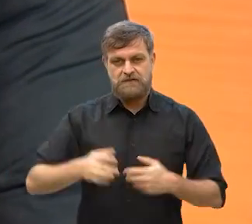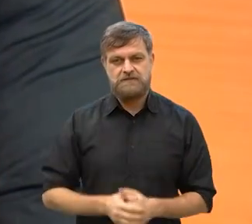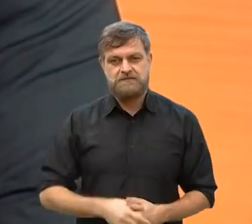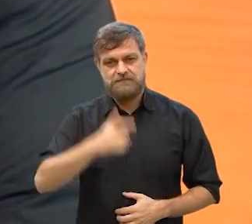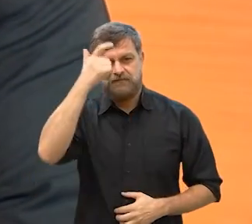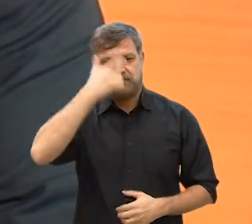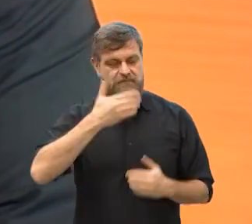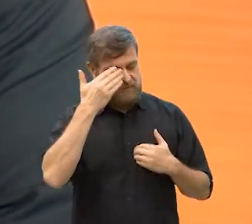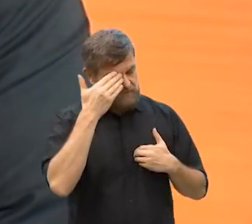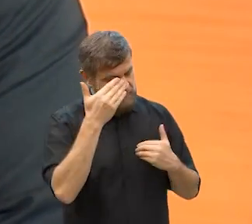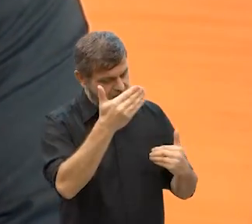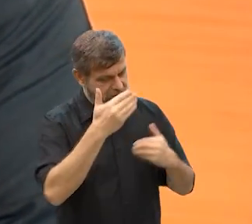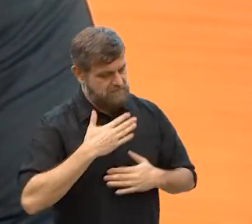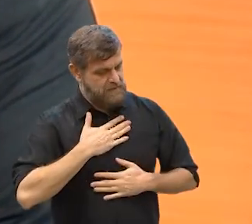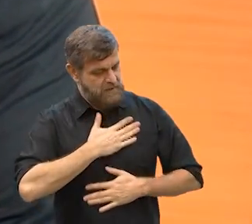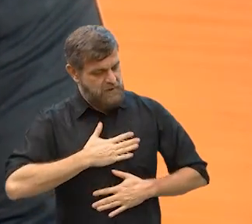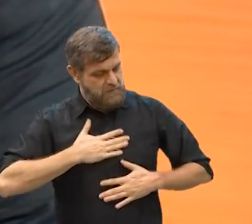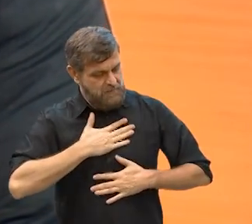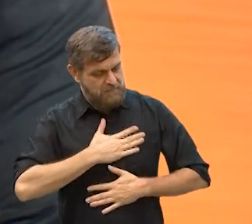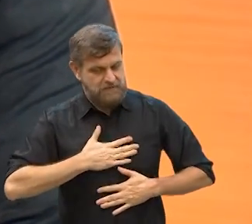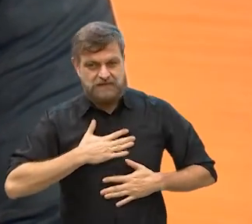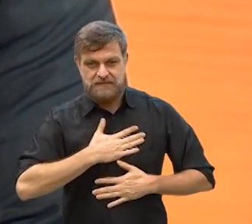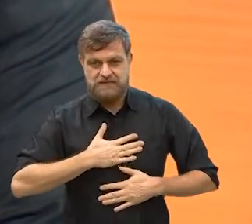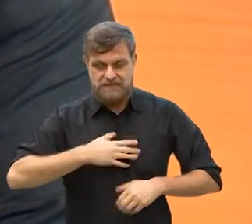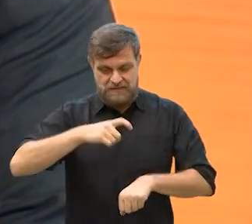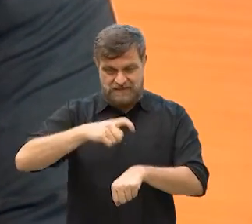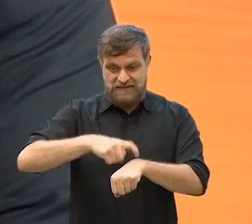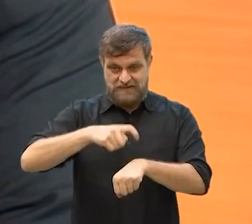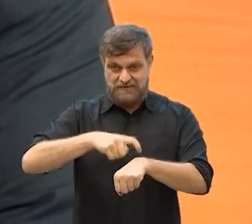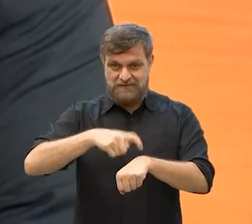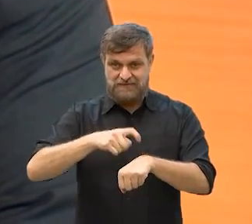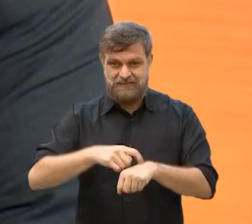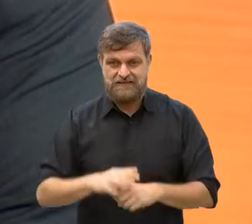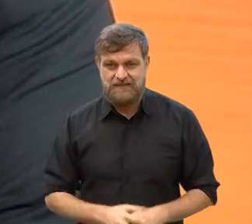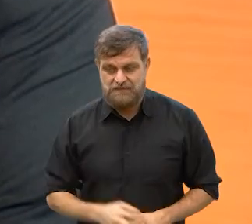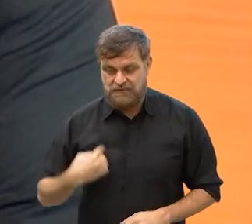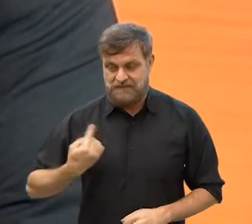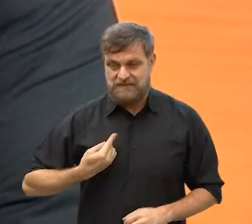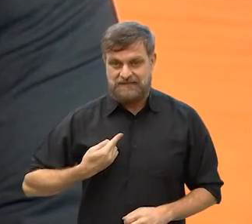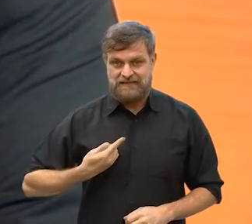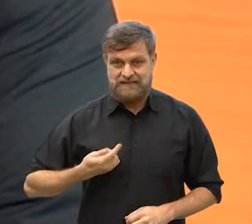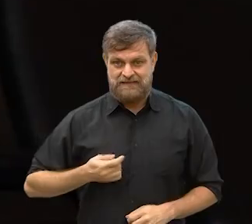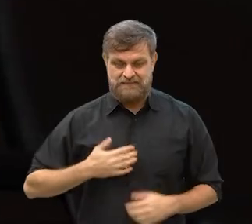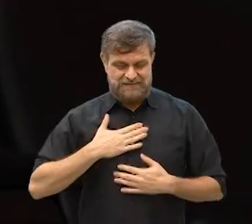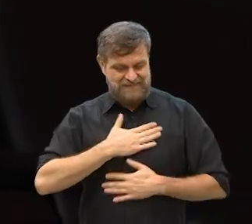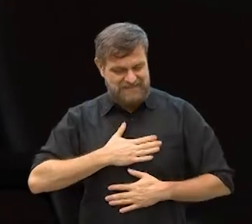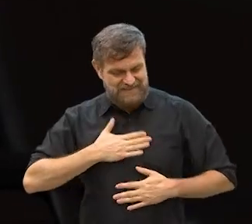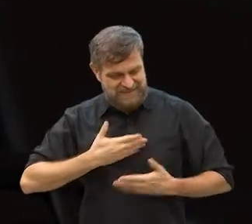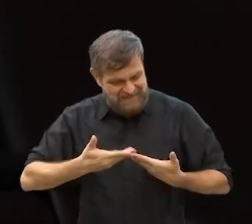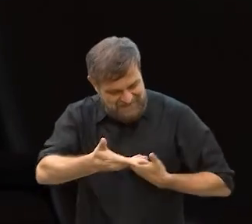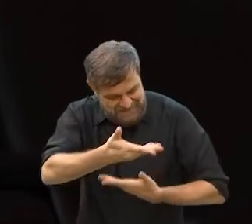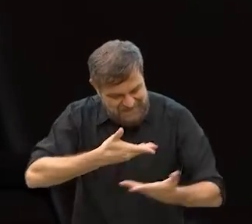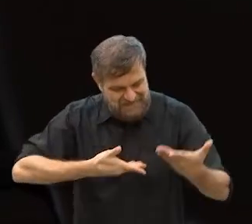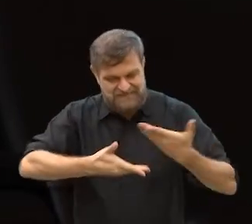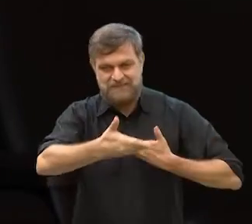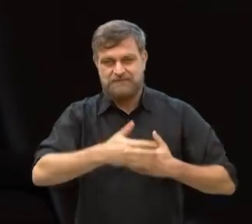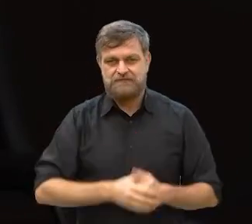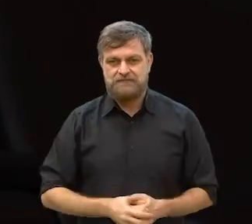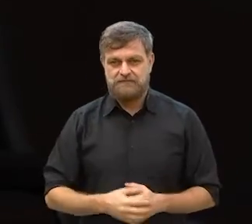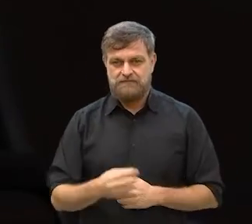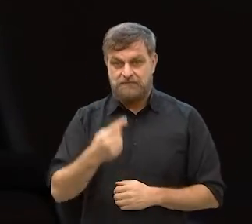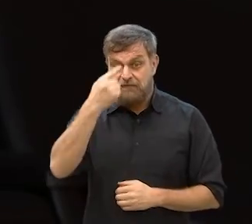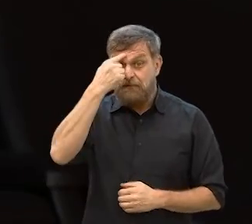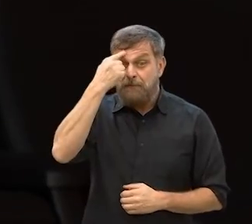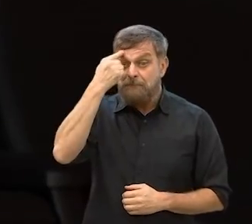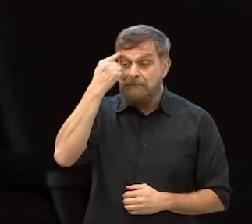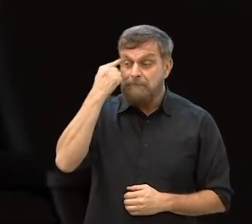agradeço o convite, é um prazer estar aqui. Vamos ver se esse tempo consegue ser um tempo agradável. A gente tem 30